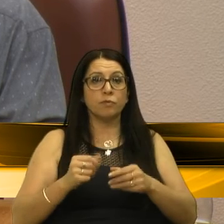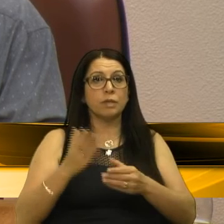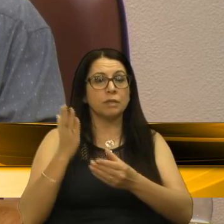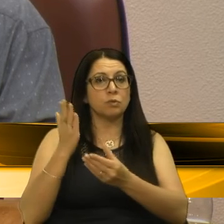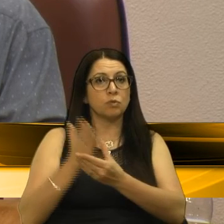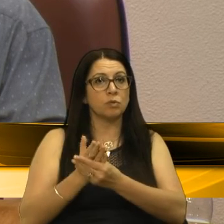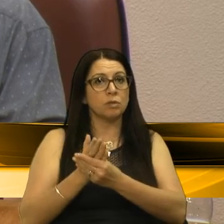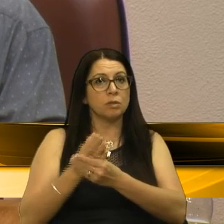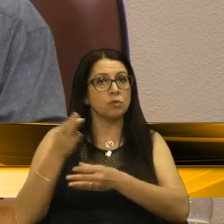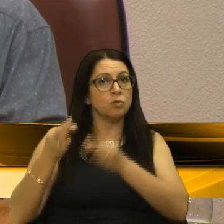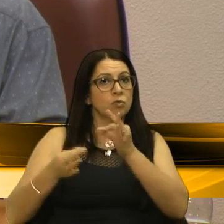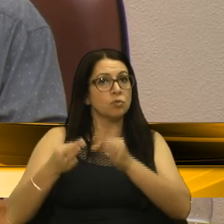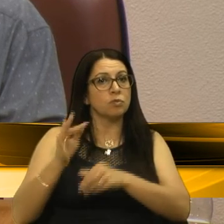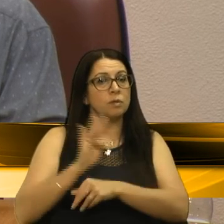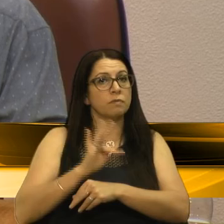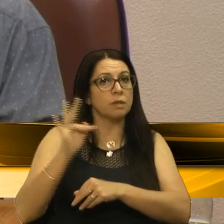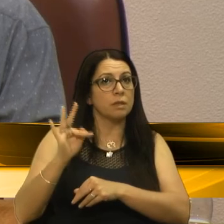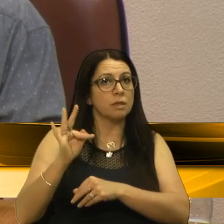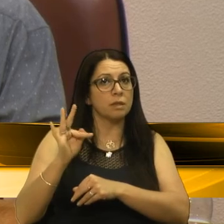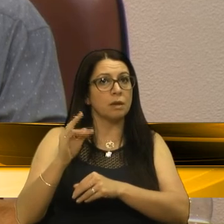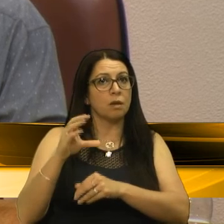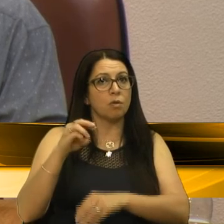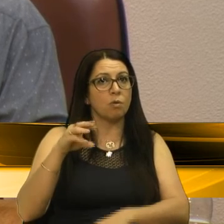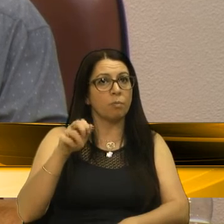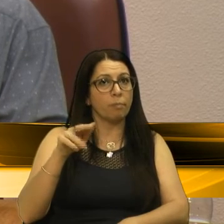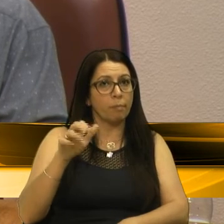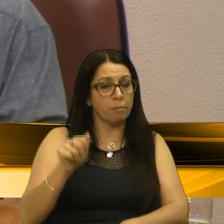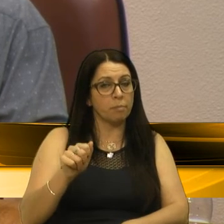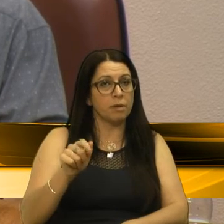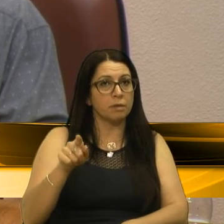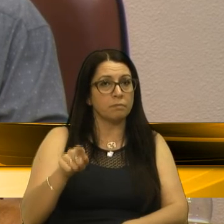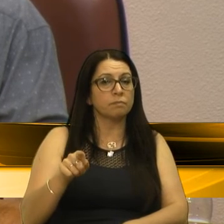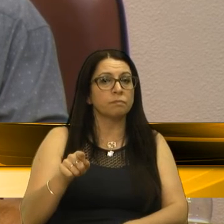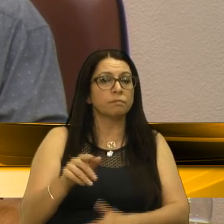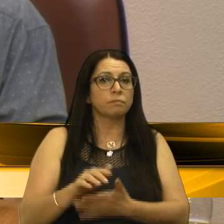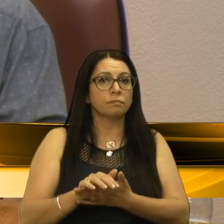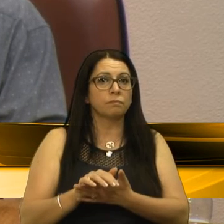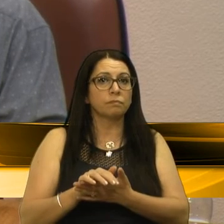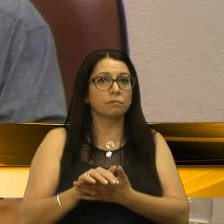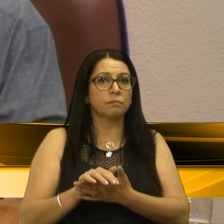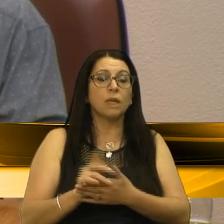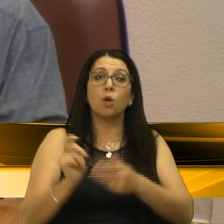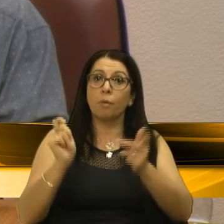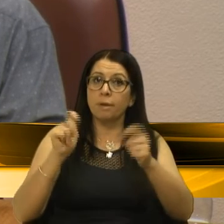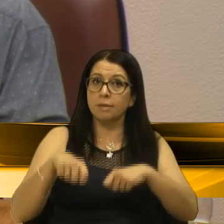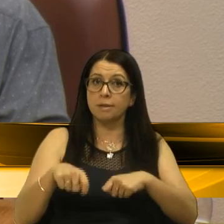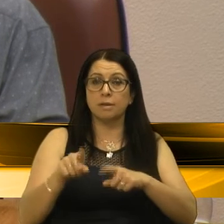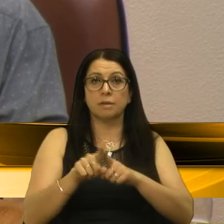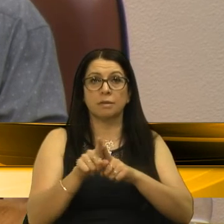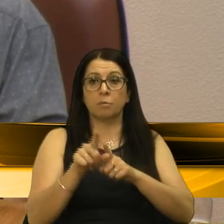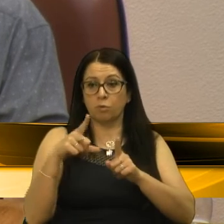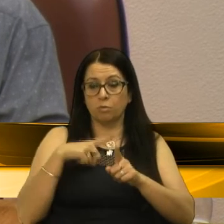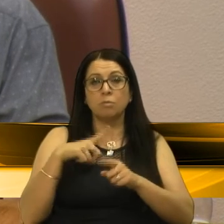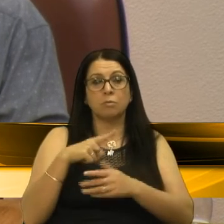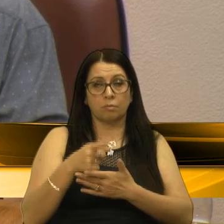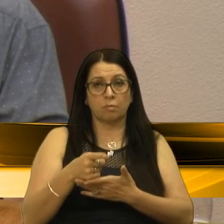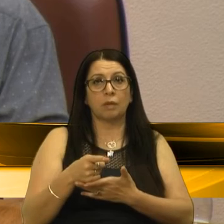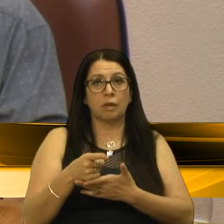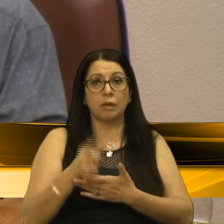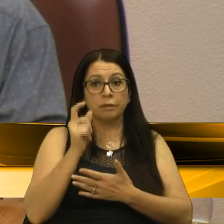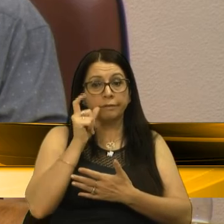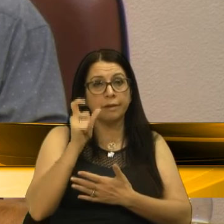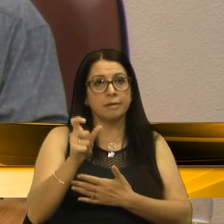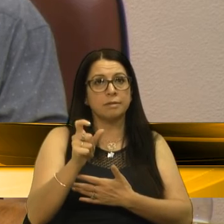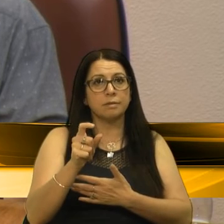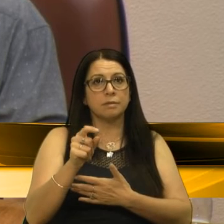ajuizada perante a Justiça Federal, desde a comarca a qual declinou da competência por inexistir interesse